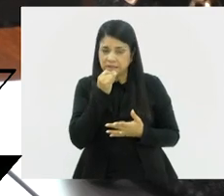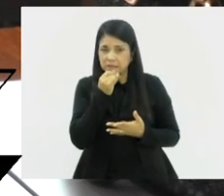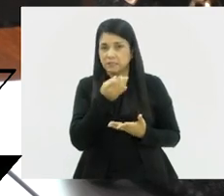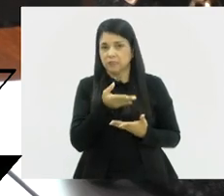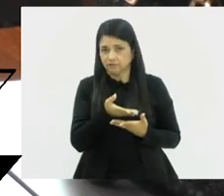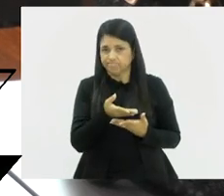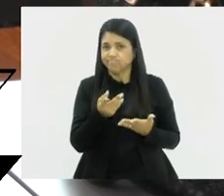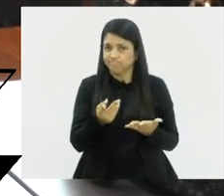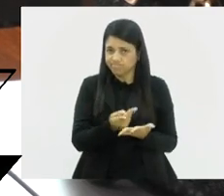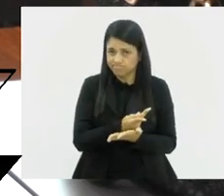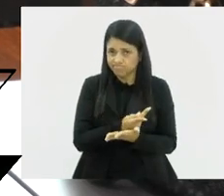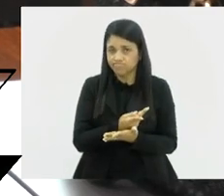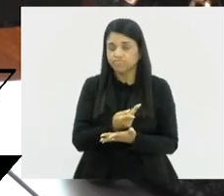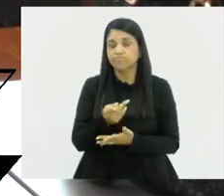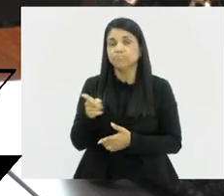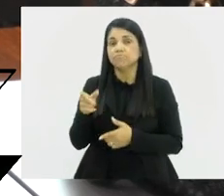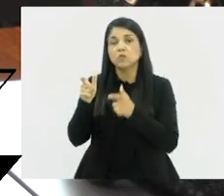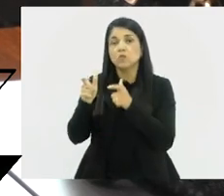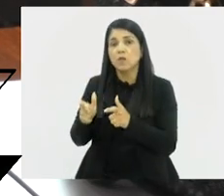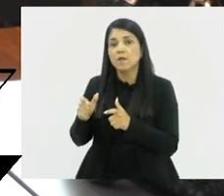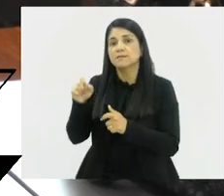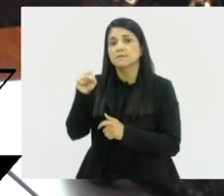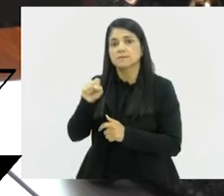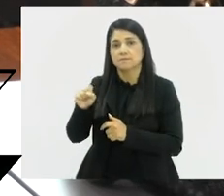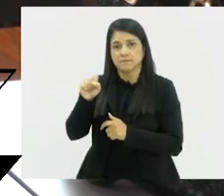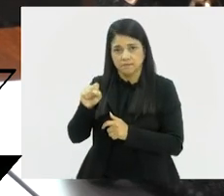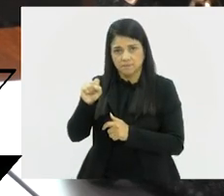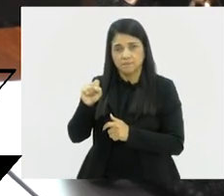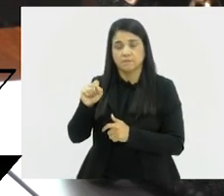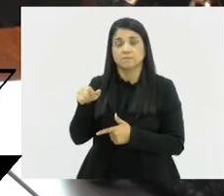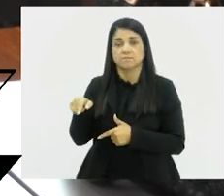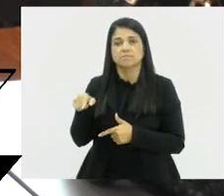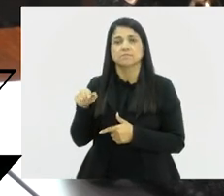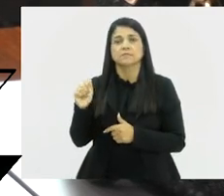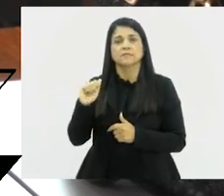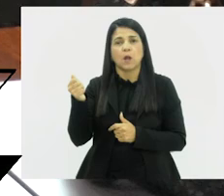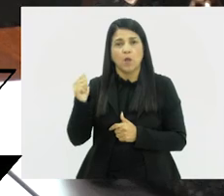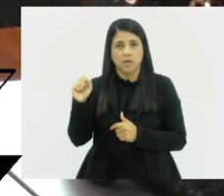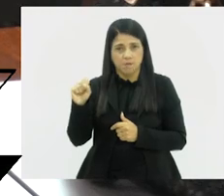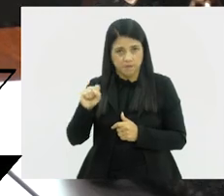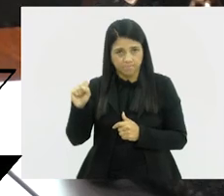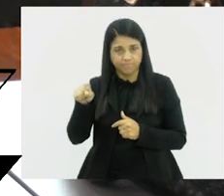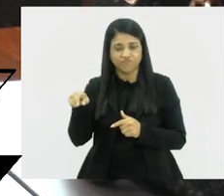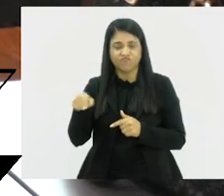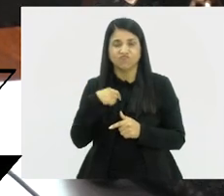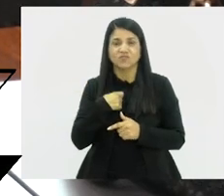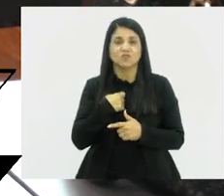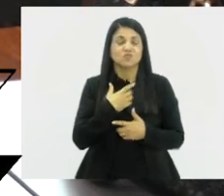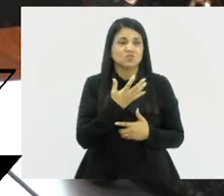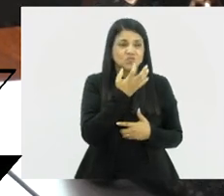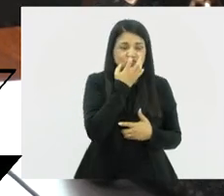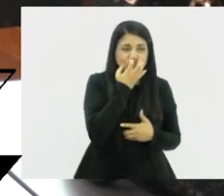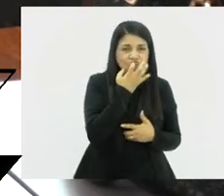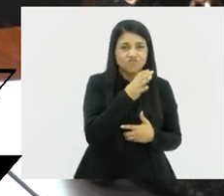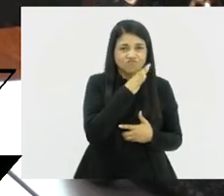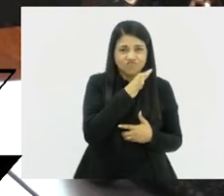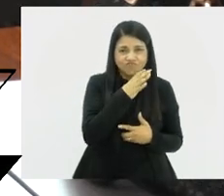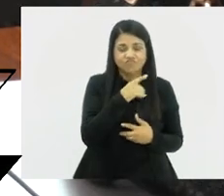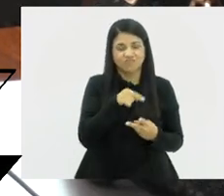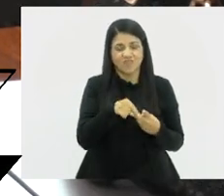que aconteceu em Saquarema, os animais estavam mal alimentados,